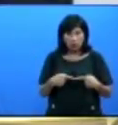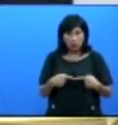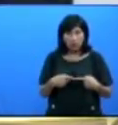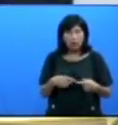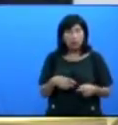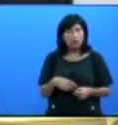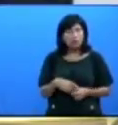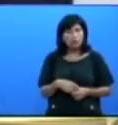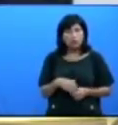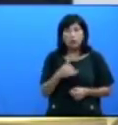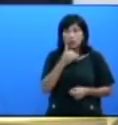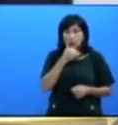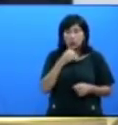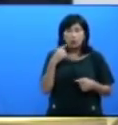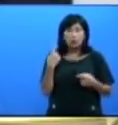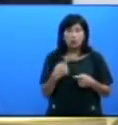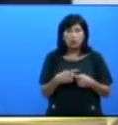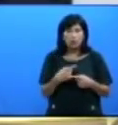E